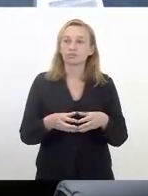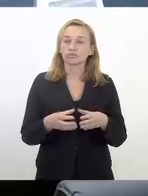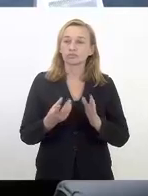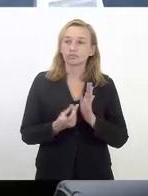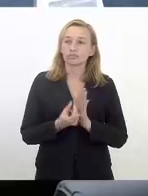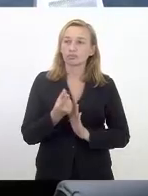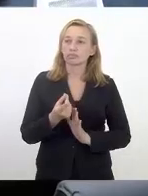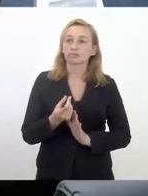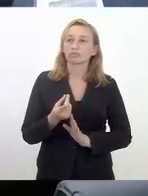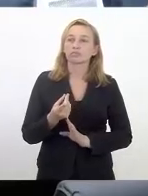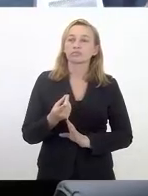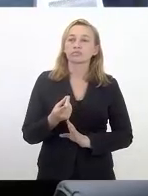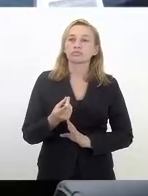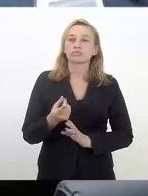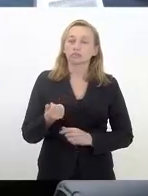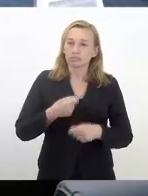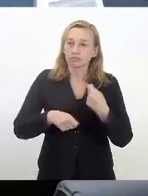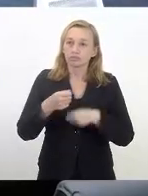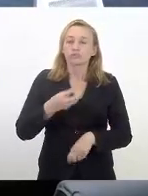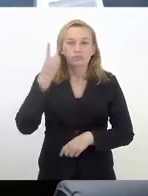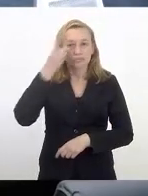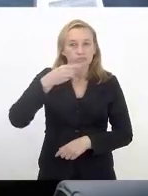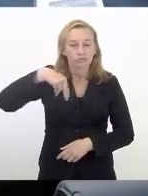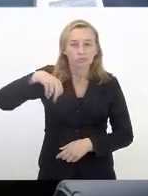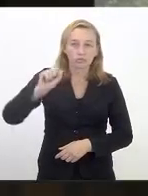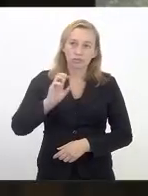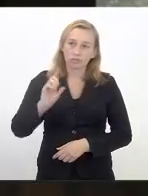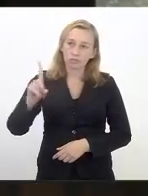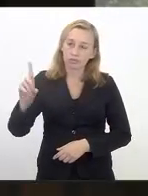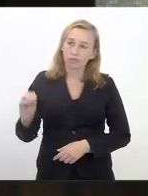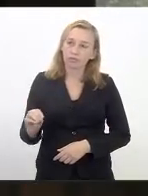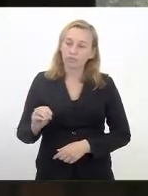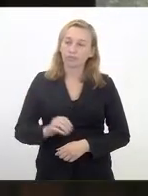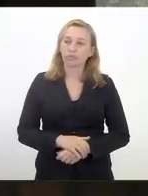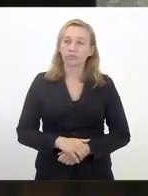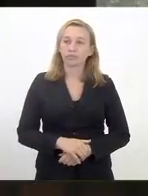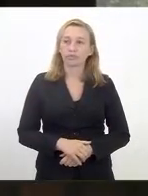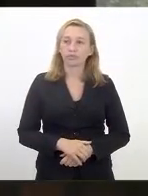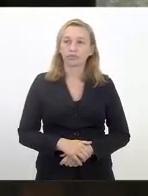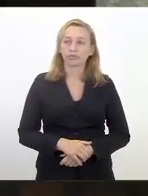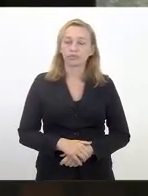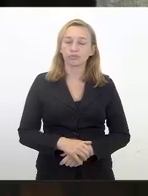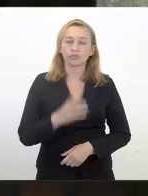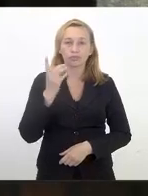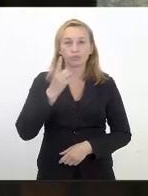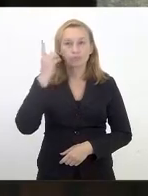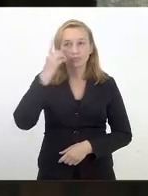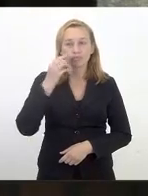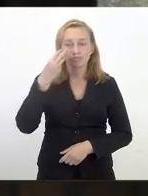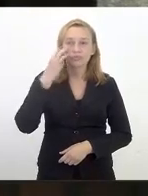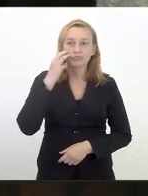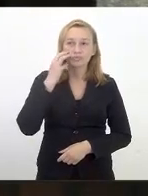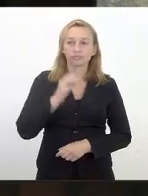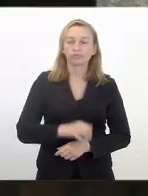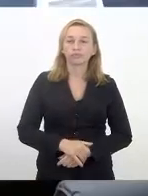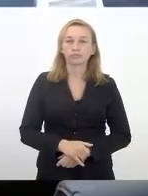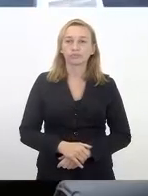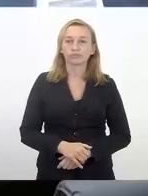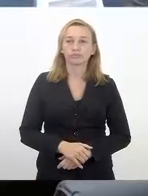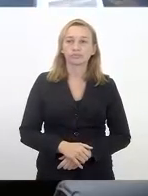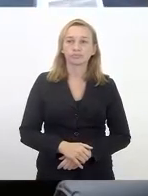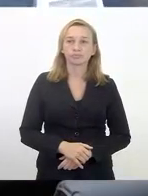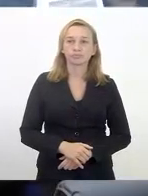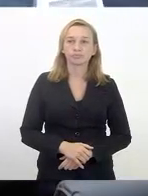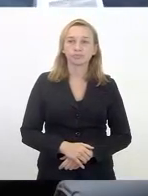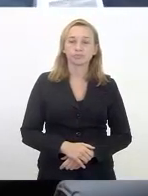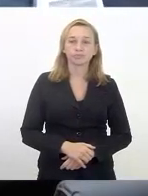Deputado Noel de Carvalho o deputado Noel de Carvalho Deputado waldeck Carneiro